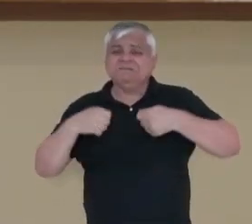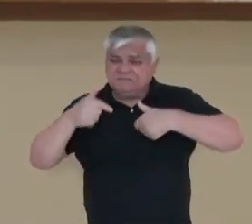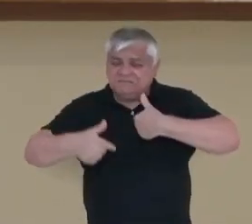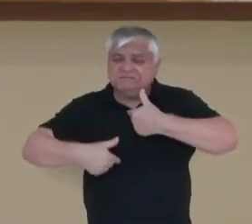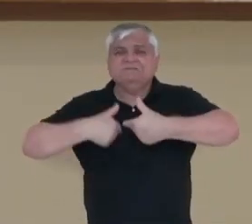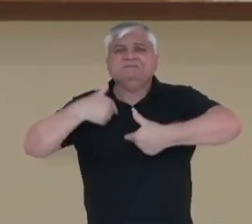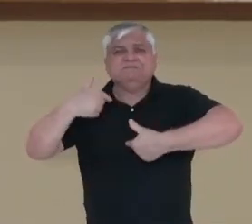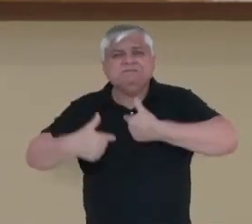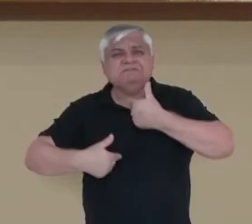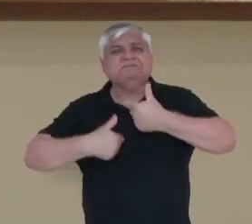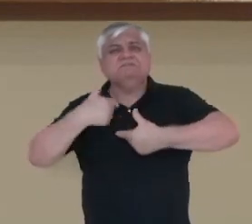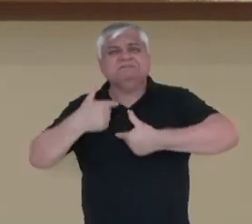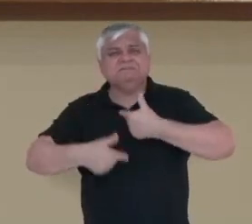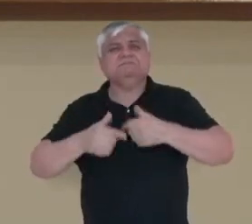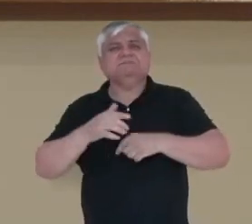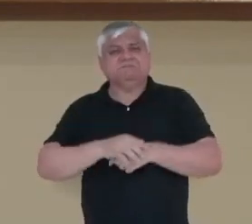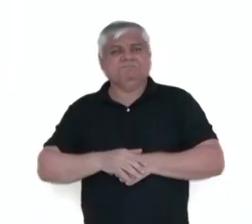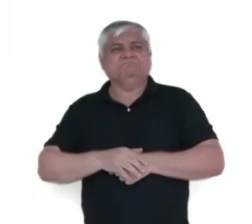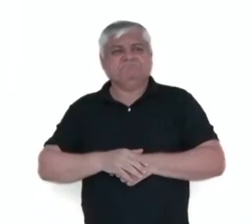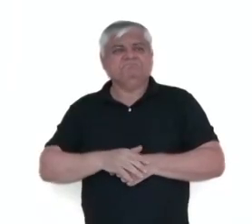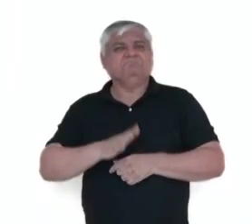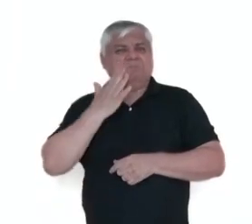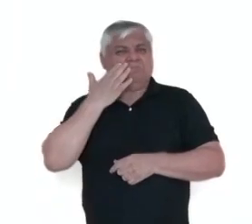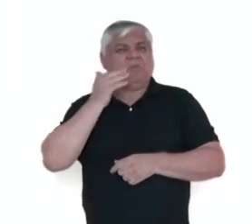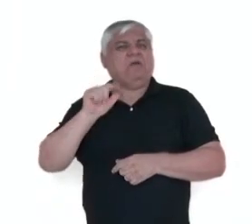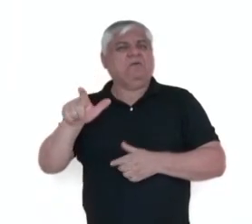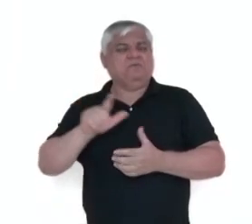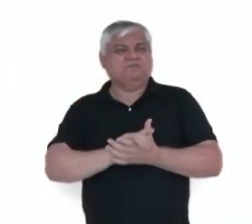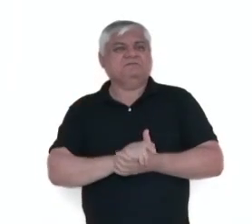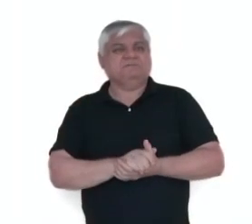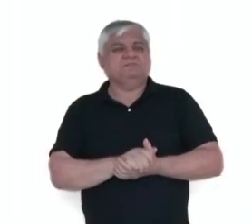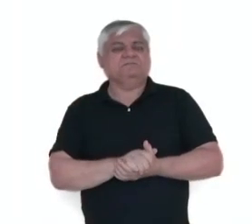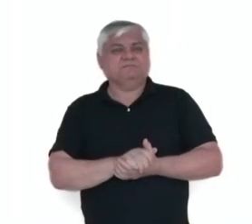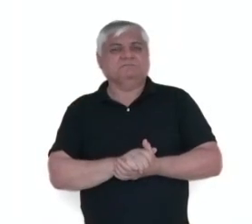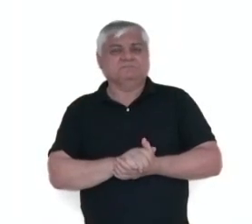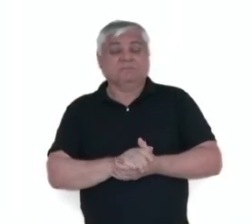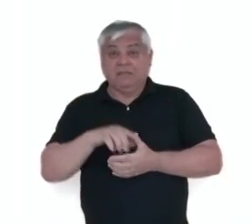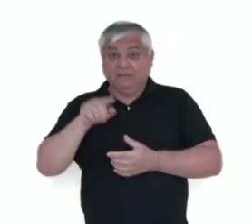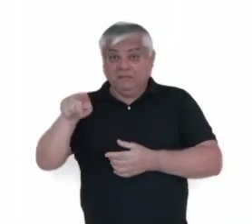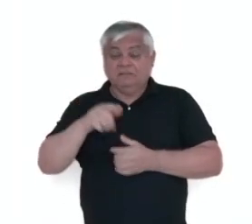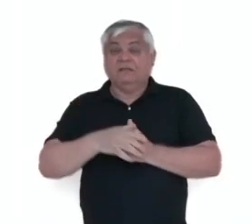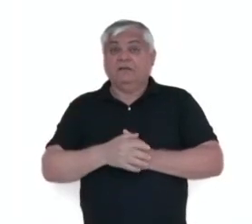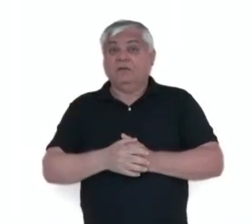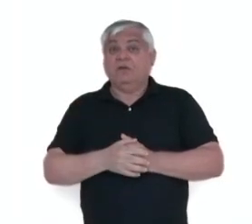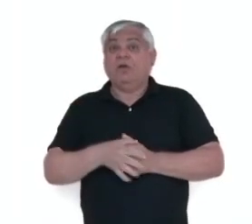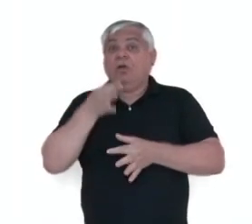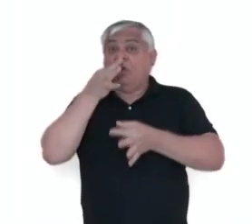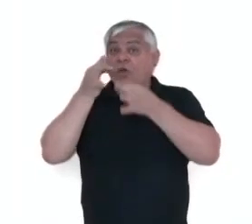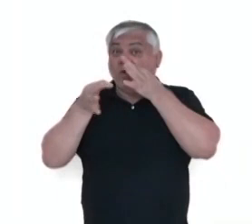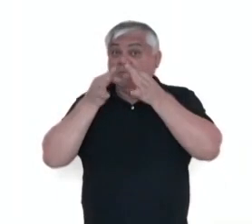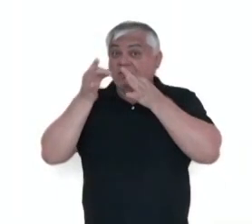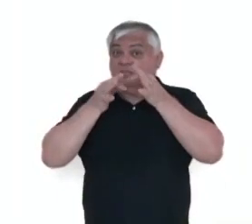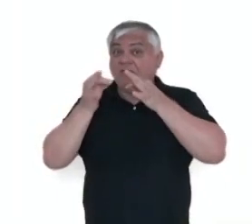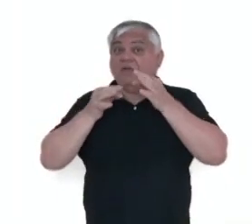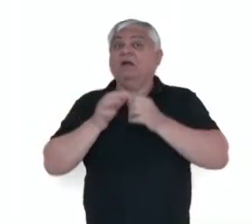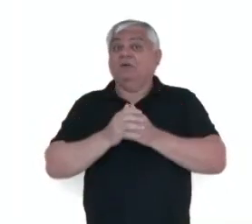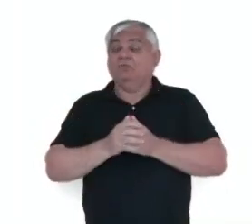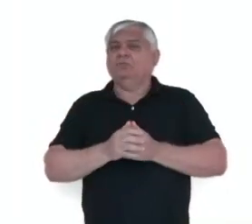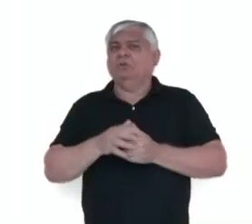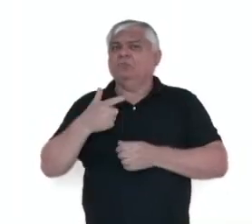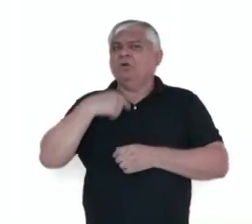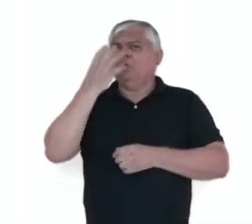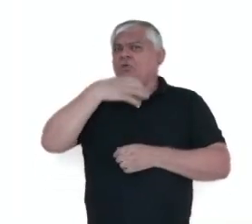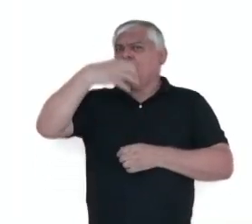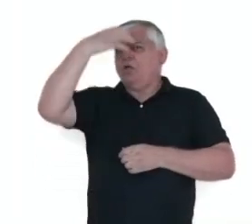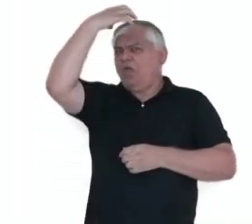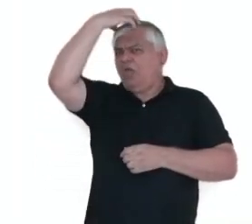trabalho ao poder belga. Diante disso e sob a pressão da opinião pública internacional, o rei